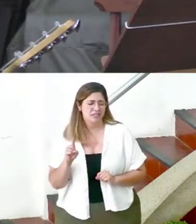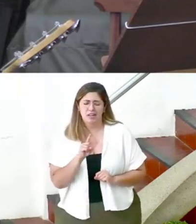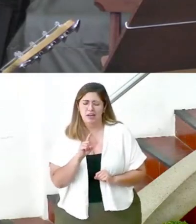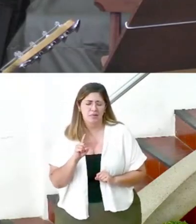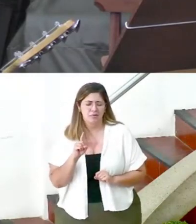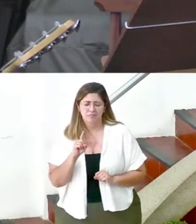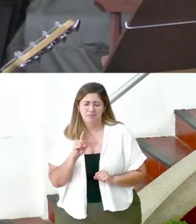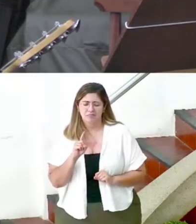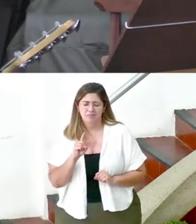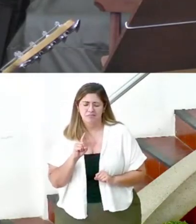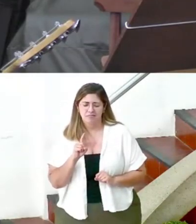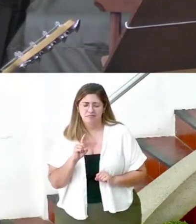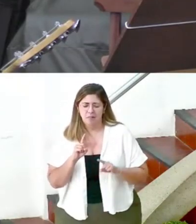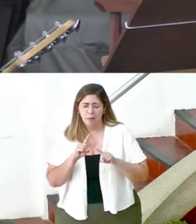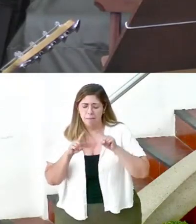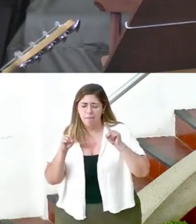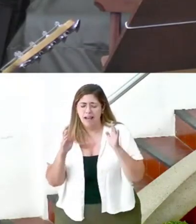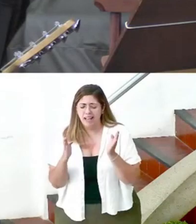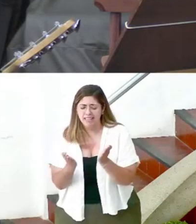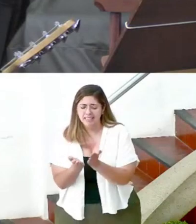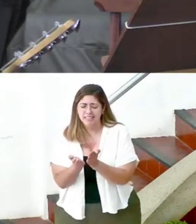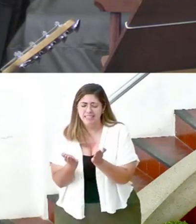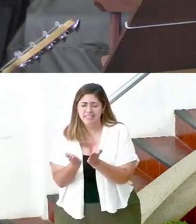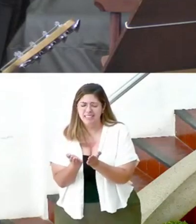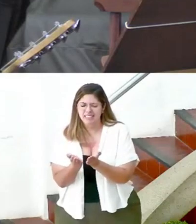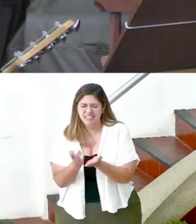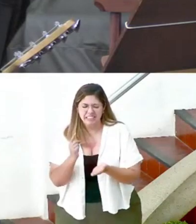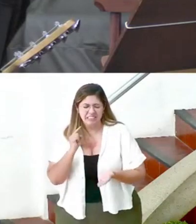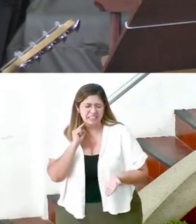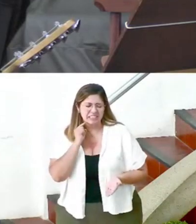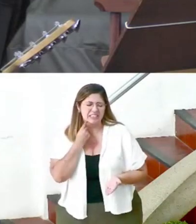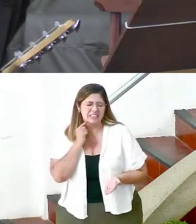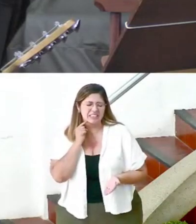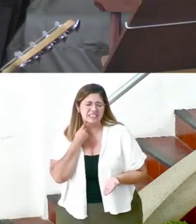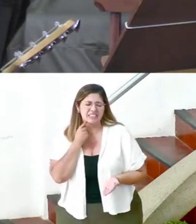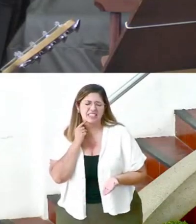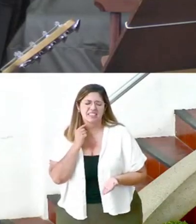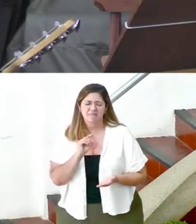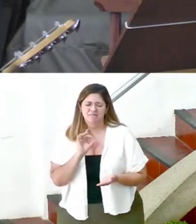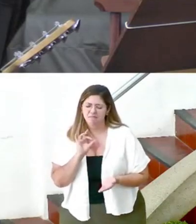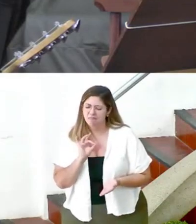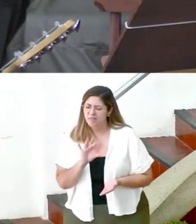isso. Nós somos trapo de imundícia, Senhor.